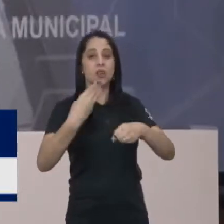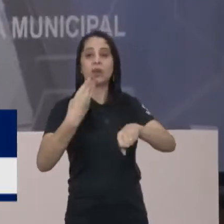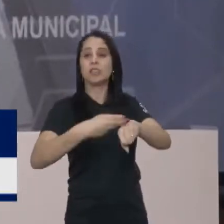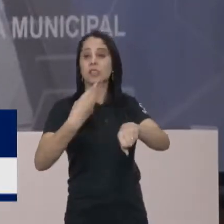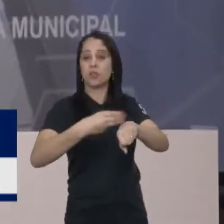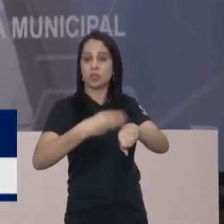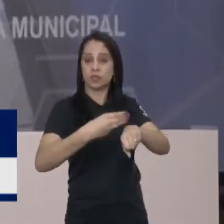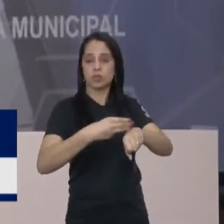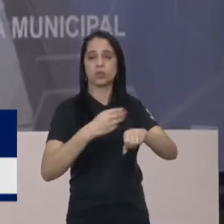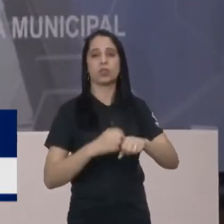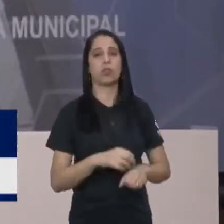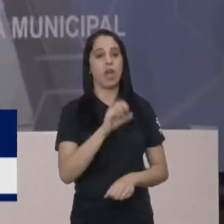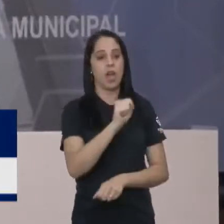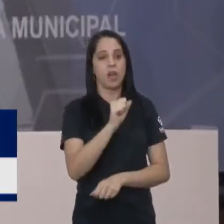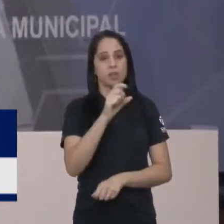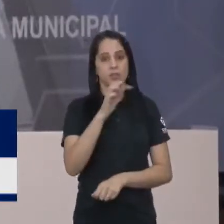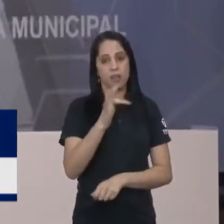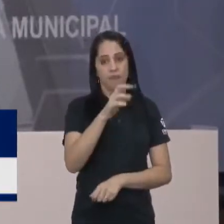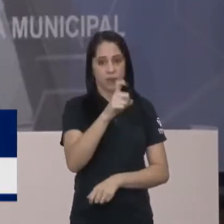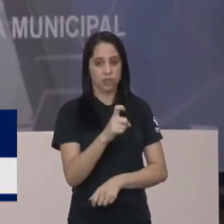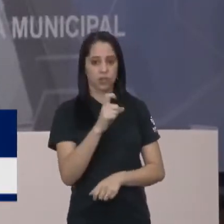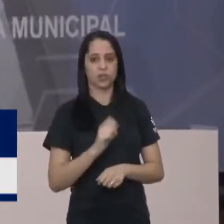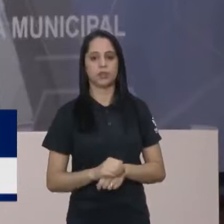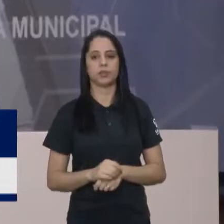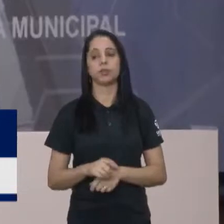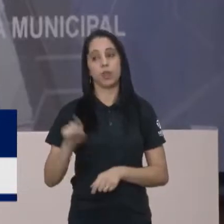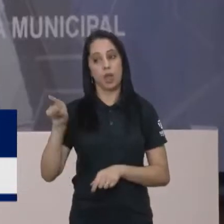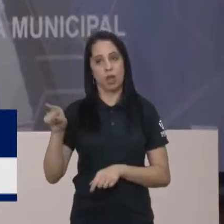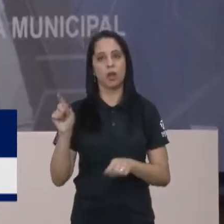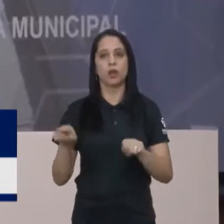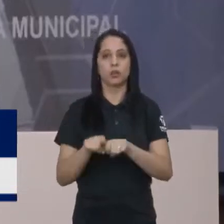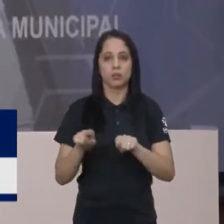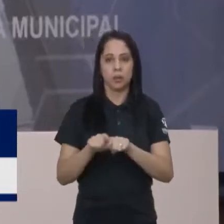Ajudou nos trabalhos realizados para concessão